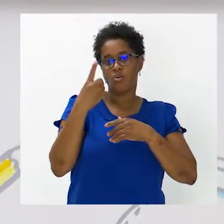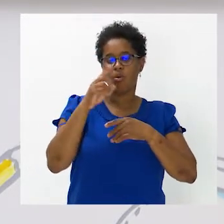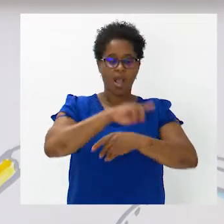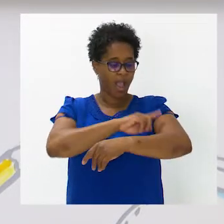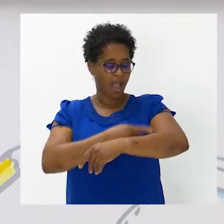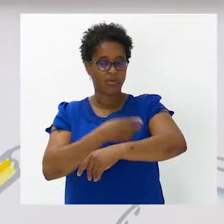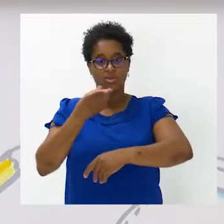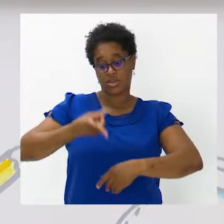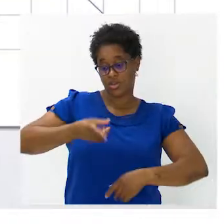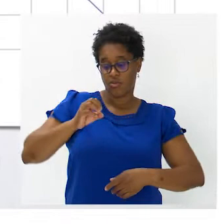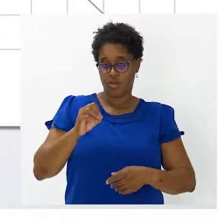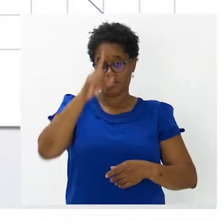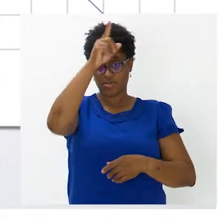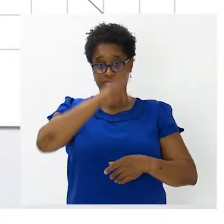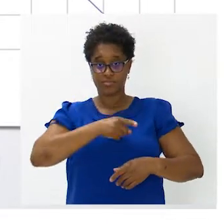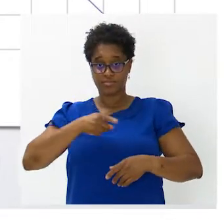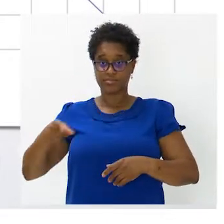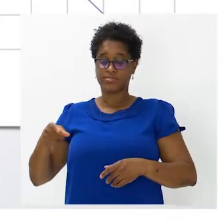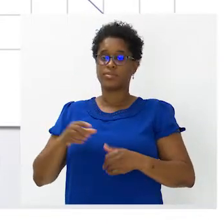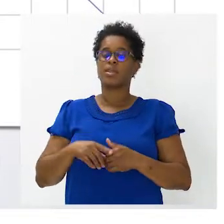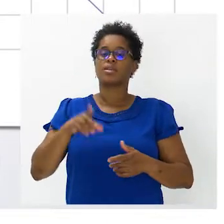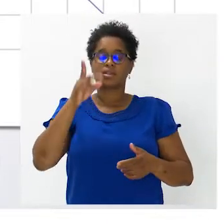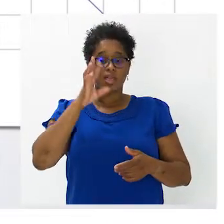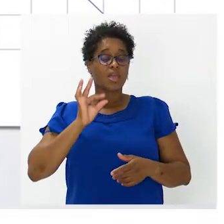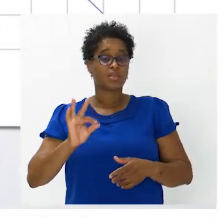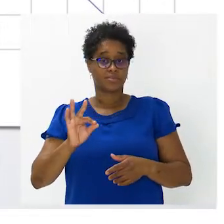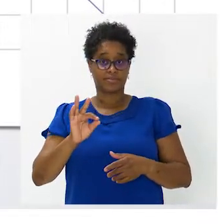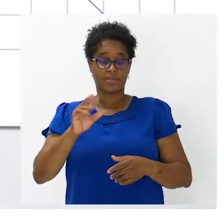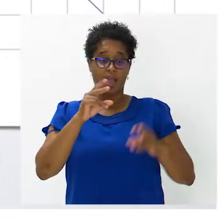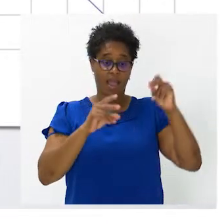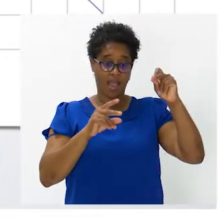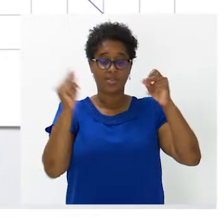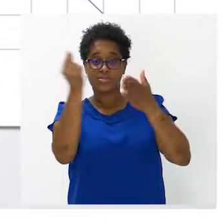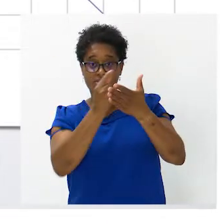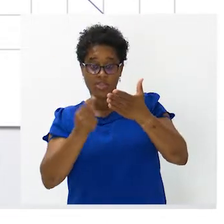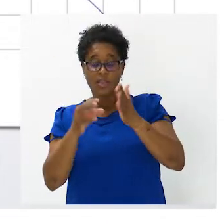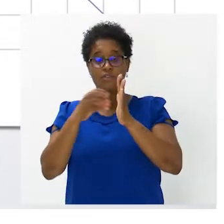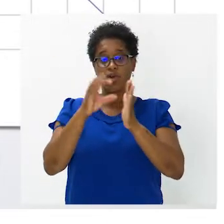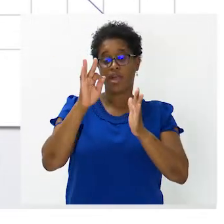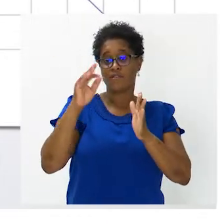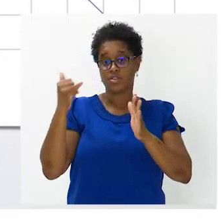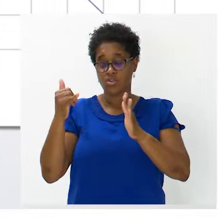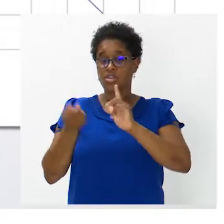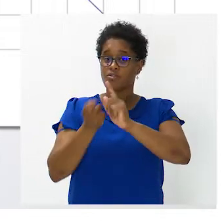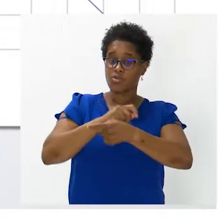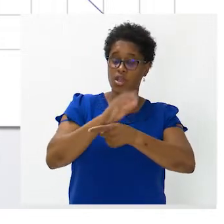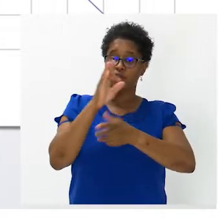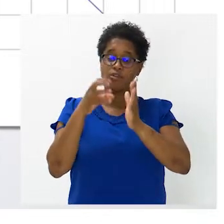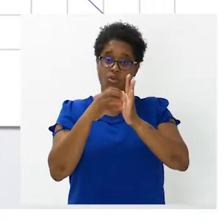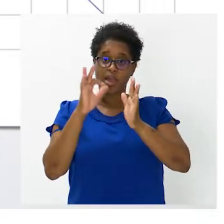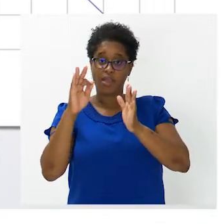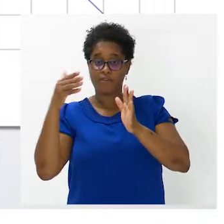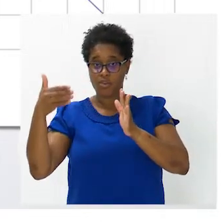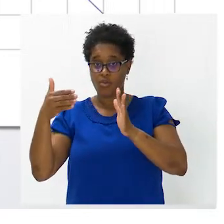de 90 graus. Diz assim, a linha A desenha a figura F2, transformada da figura